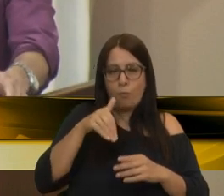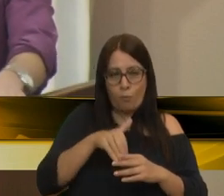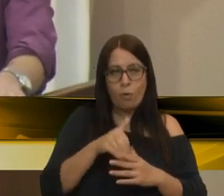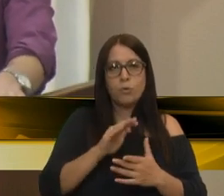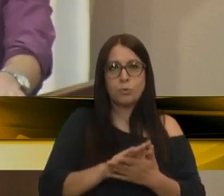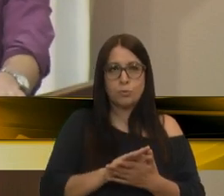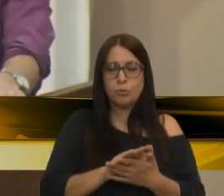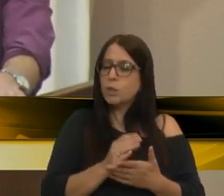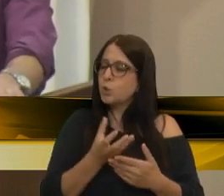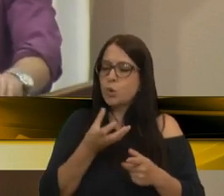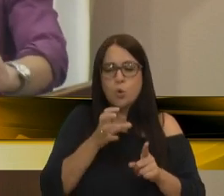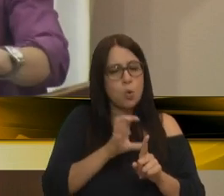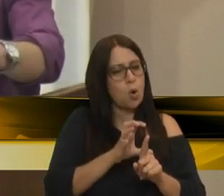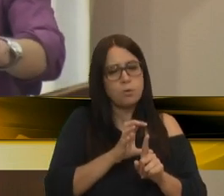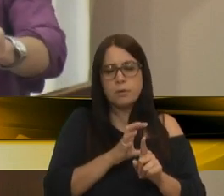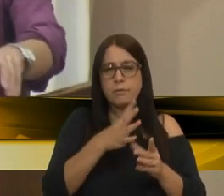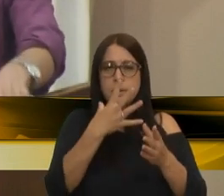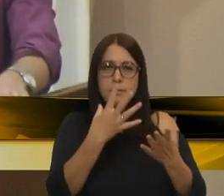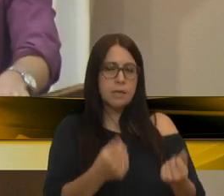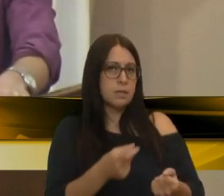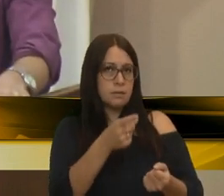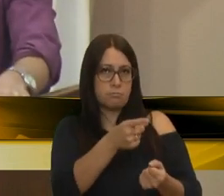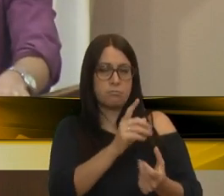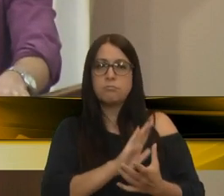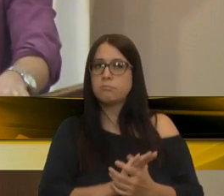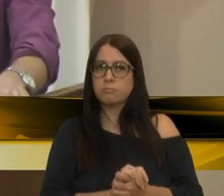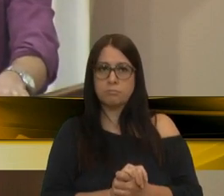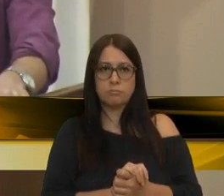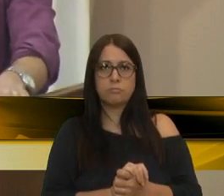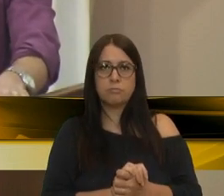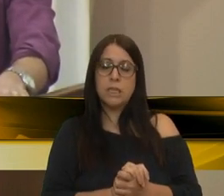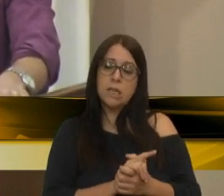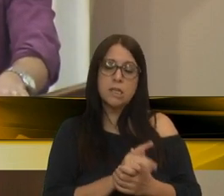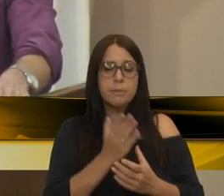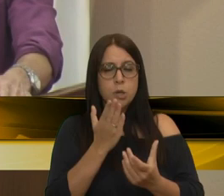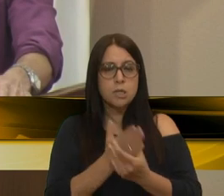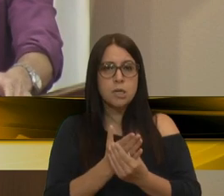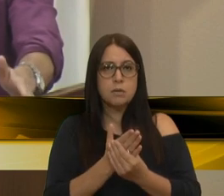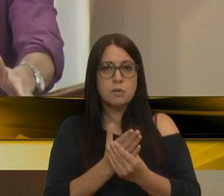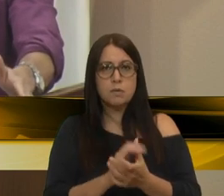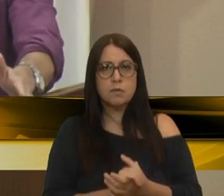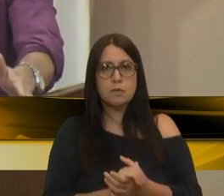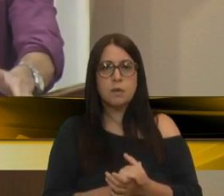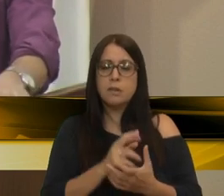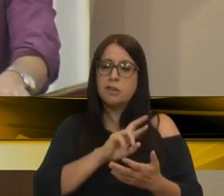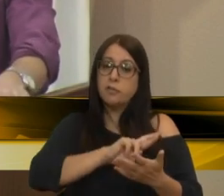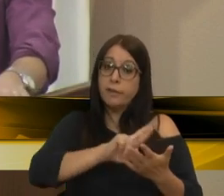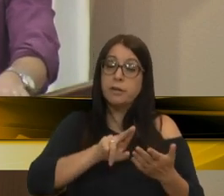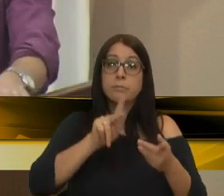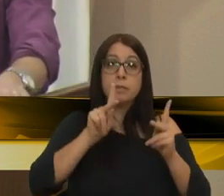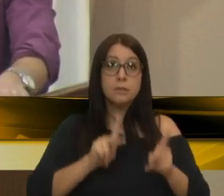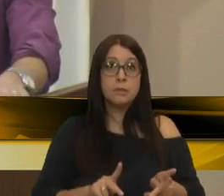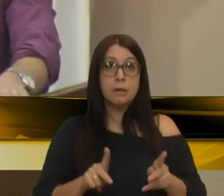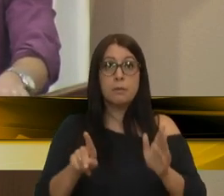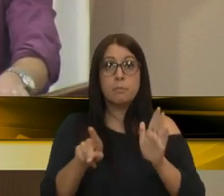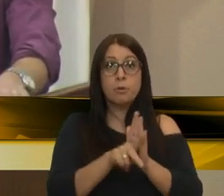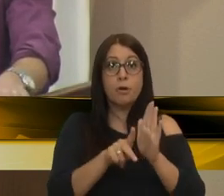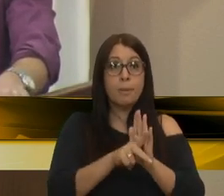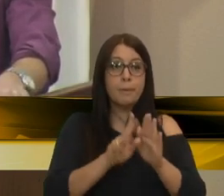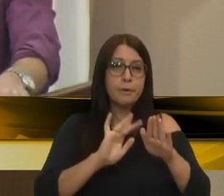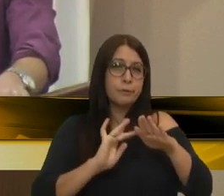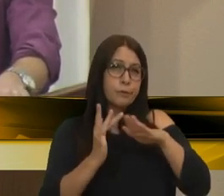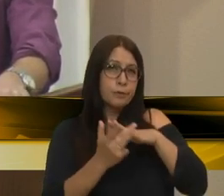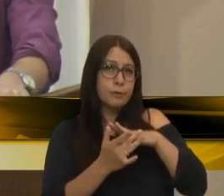que sou contra a admissibilidade desse processo. Tem várias pessoas da própria imprensa